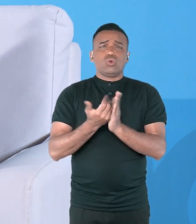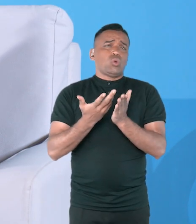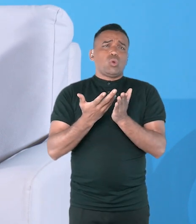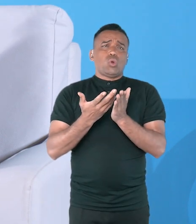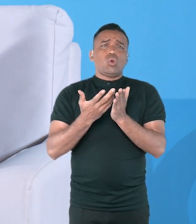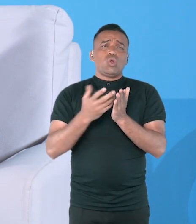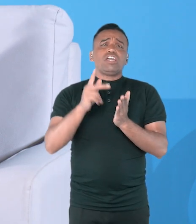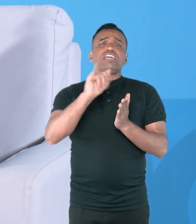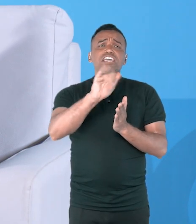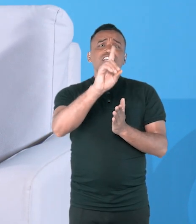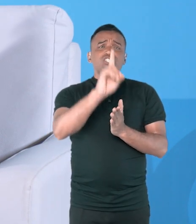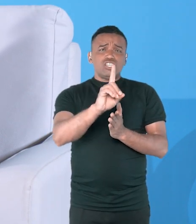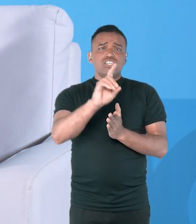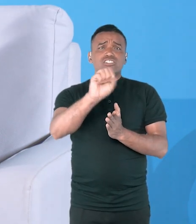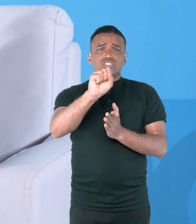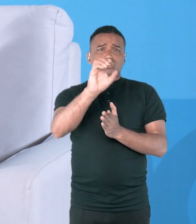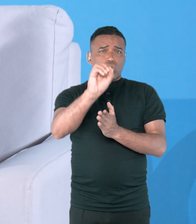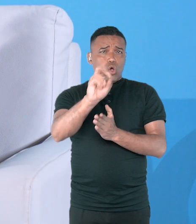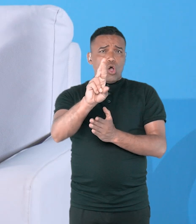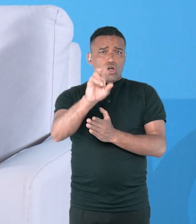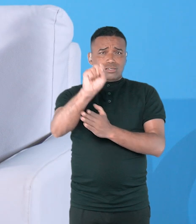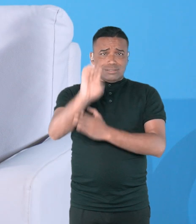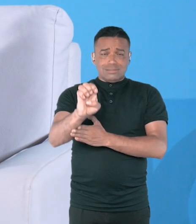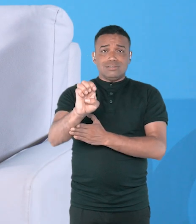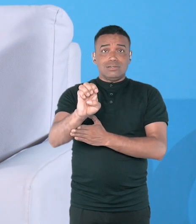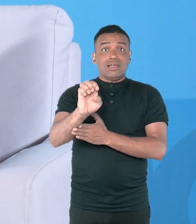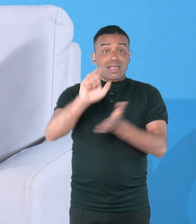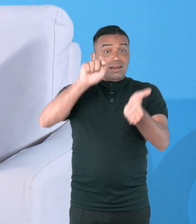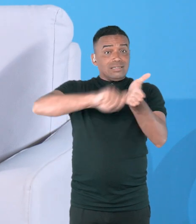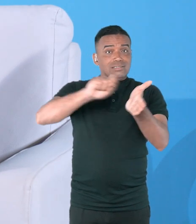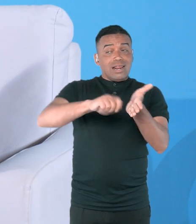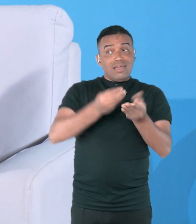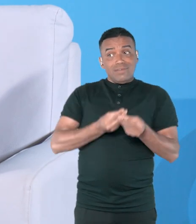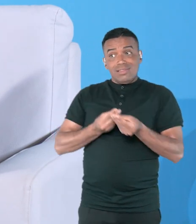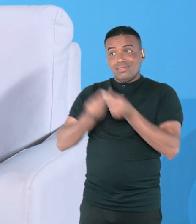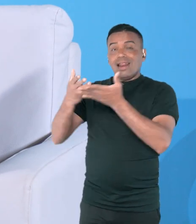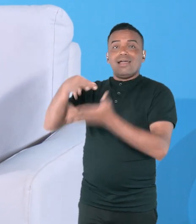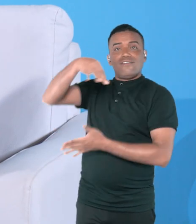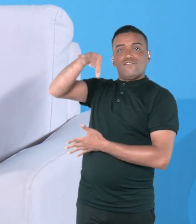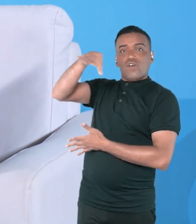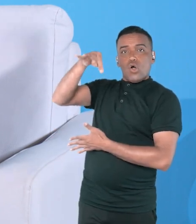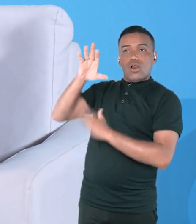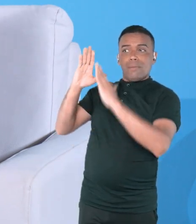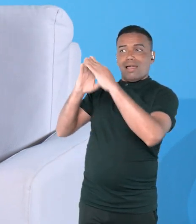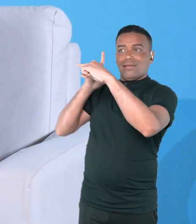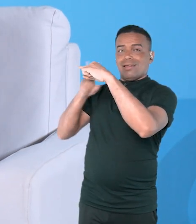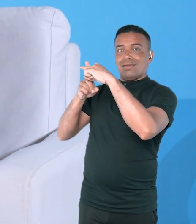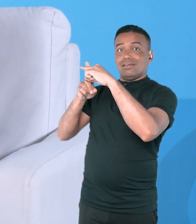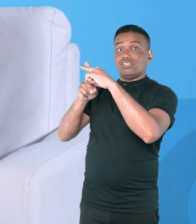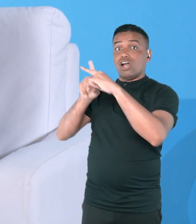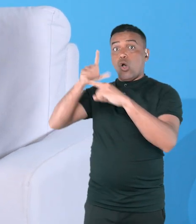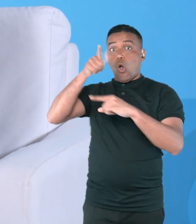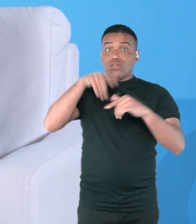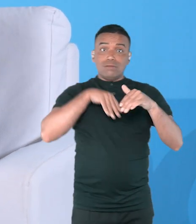I Discorsi. Ele escreve uma cópia e entrega para a Inquisição uma folha, e a outra,